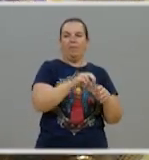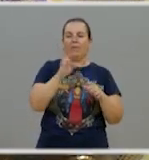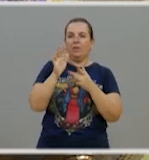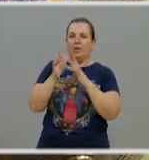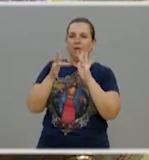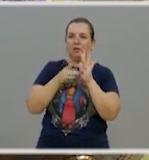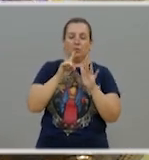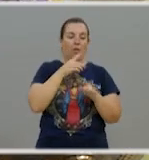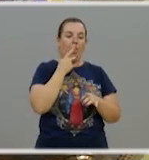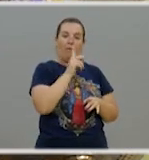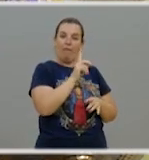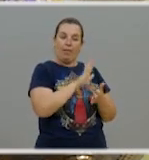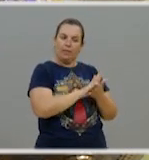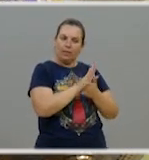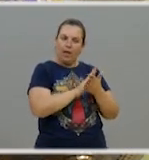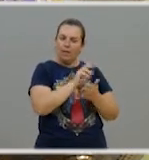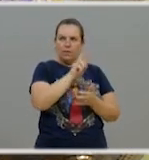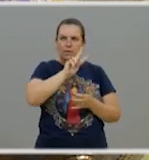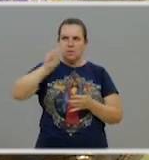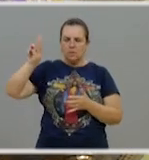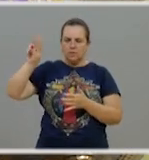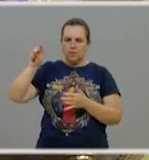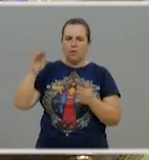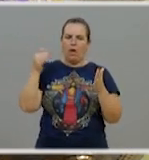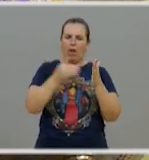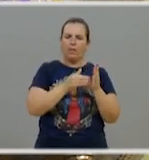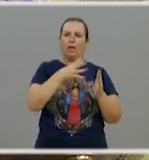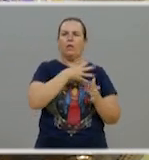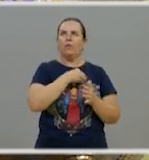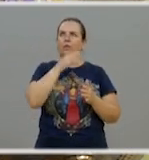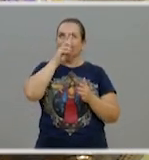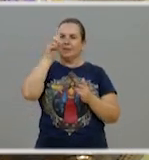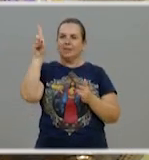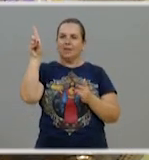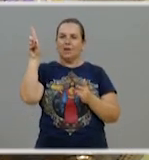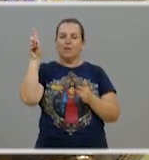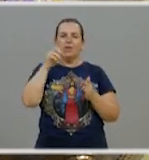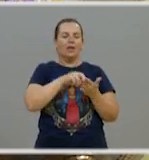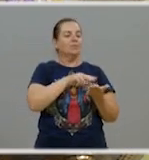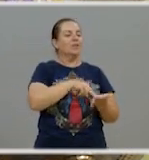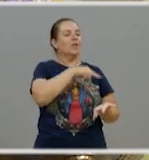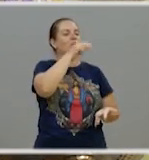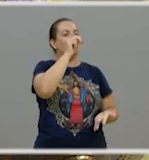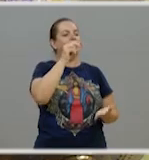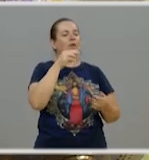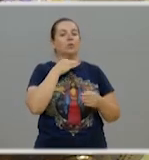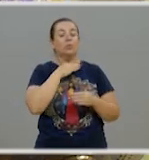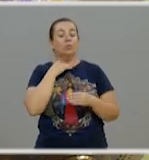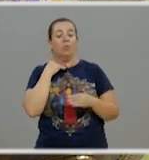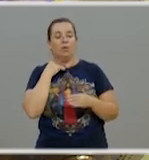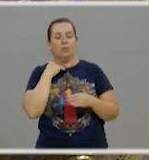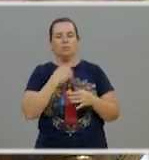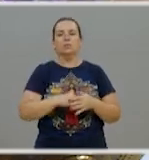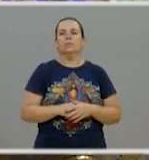ordenou-lhes: não conteis a ninguém esta visão, até que o Filho do Homem tenha ressuscitado dos mortos.